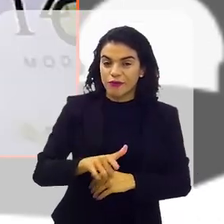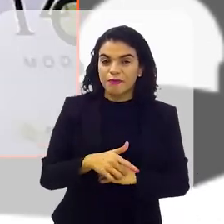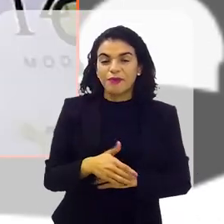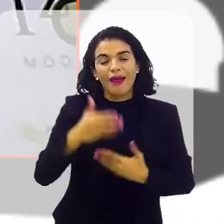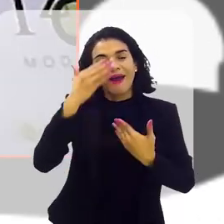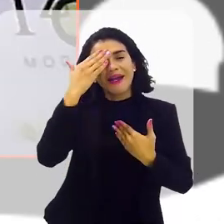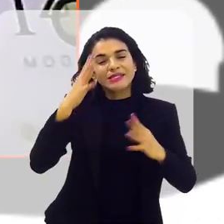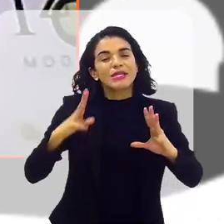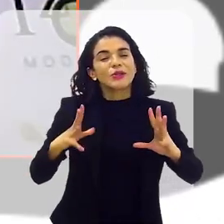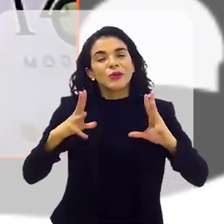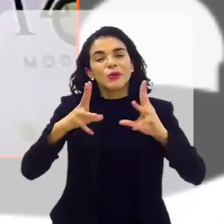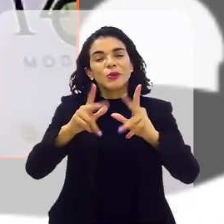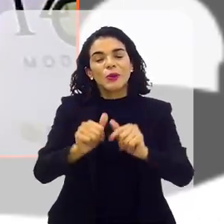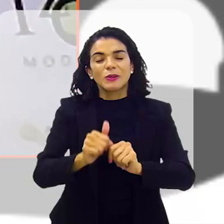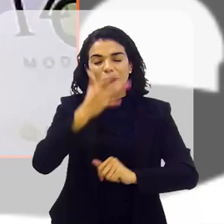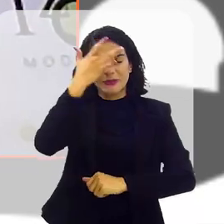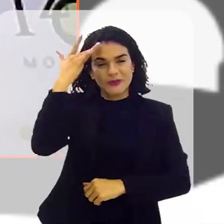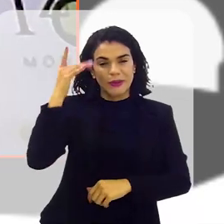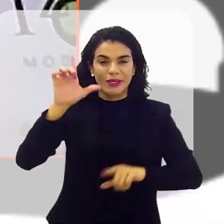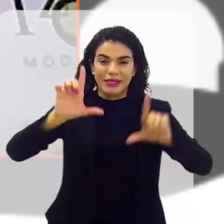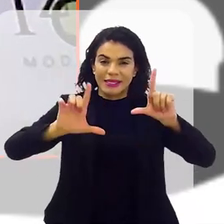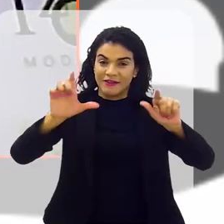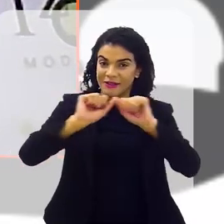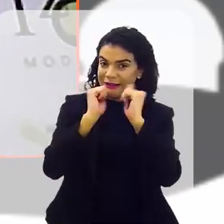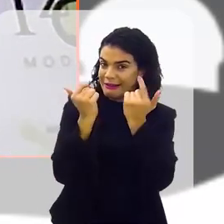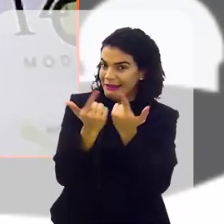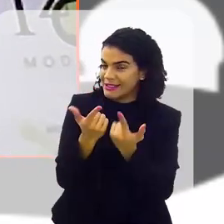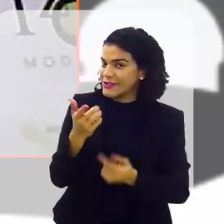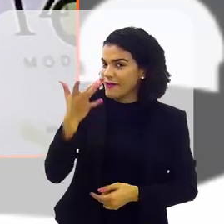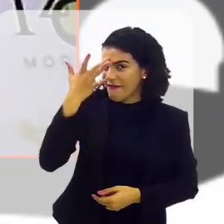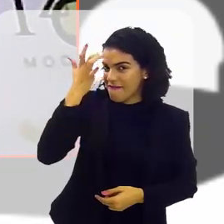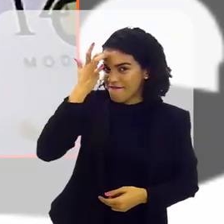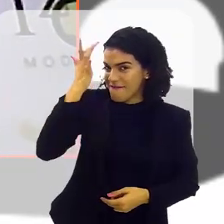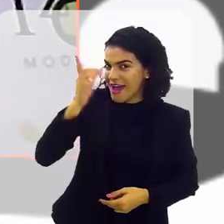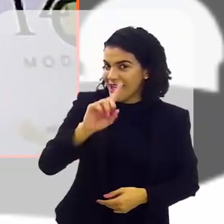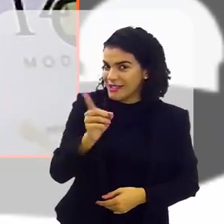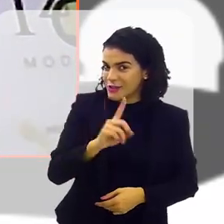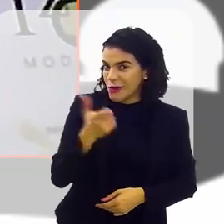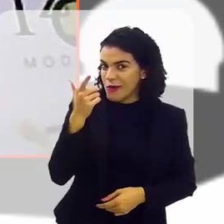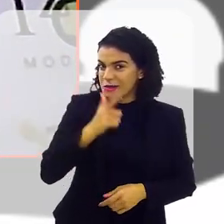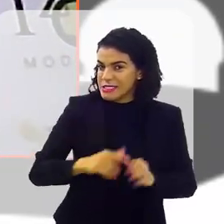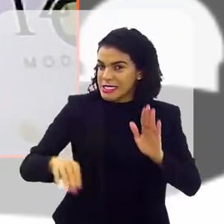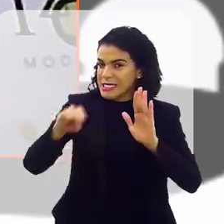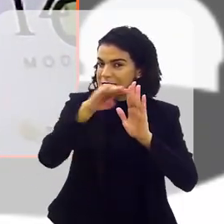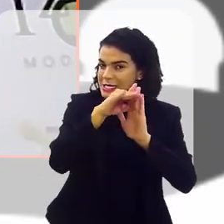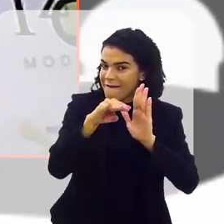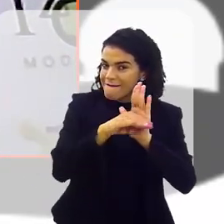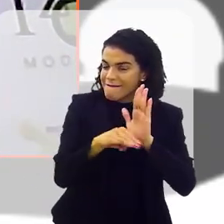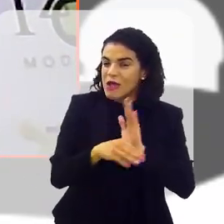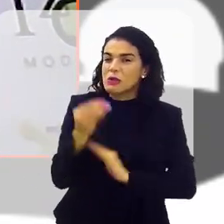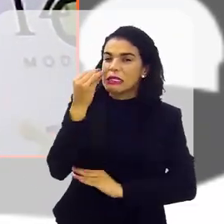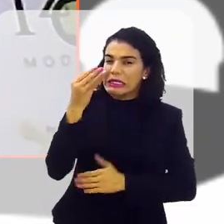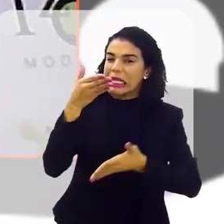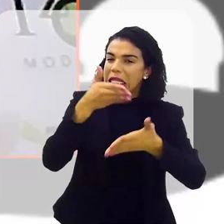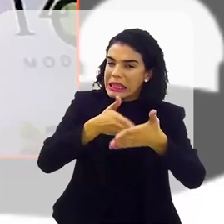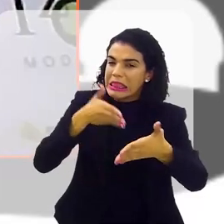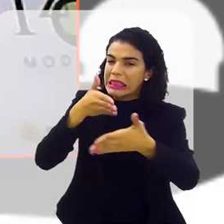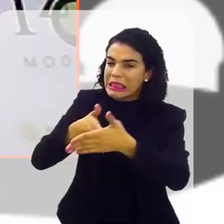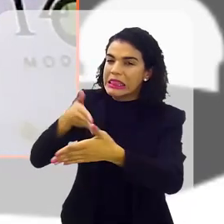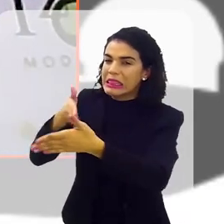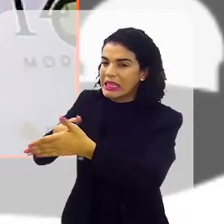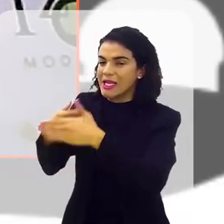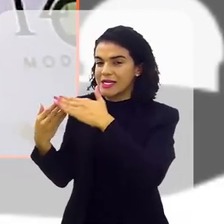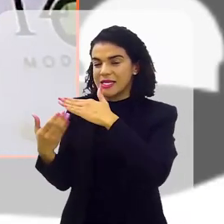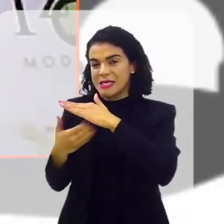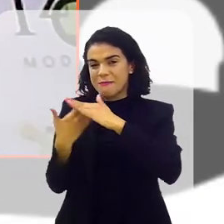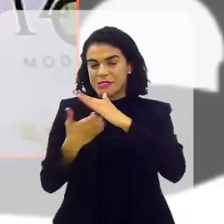agradecer todo o pessoal da TV alergica porque realmente não é fácil a gente conseguir pauta Tentei várias emissoras de canal